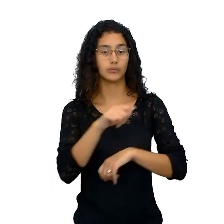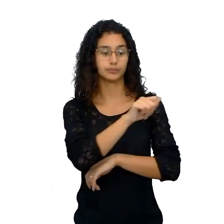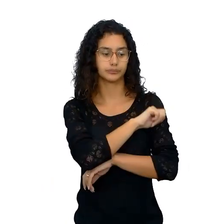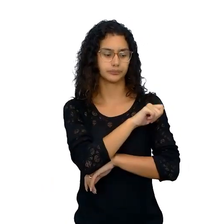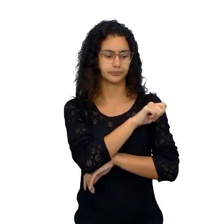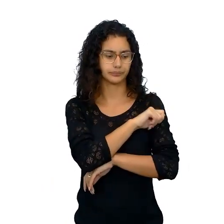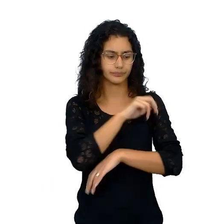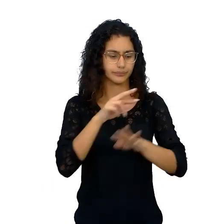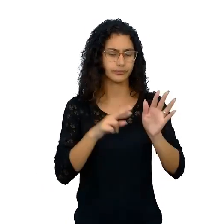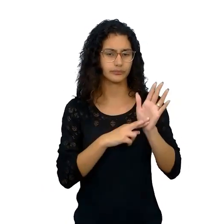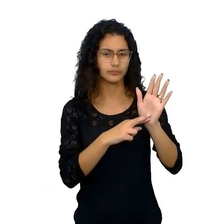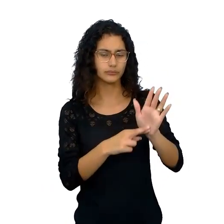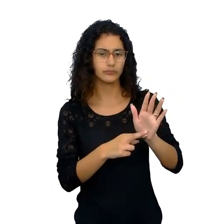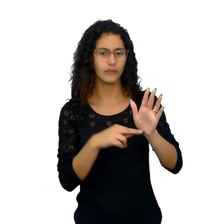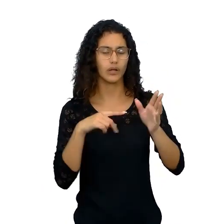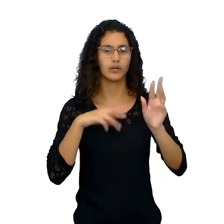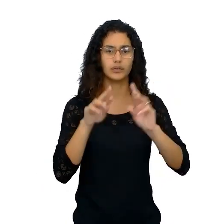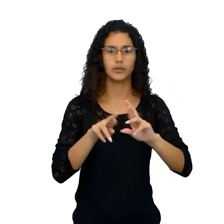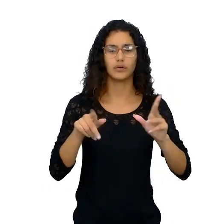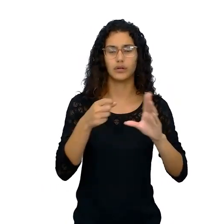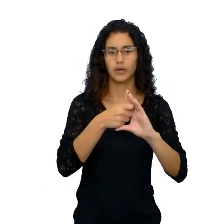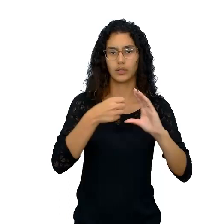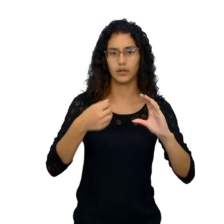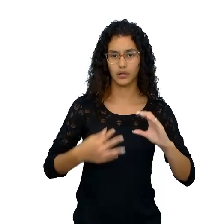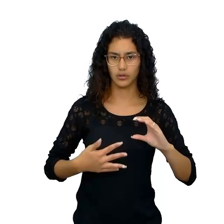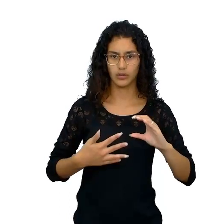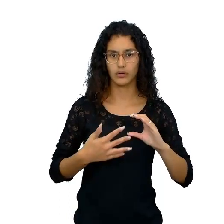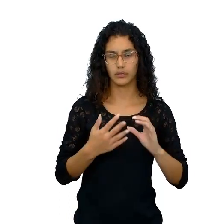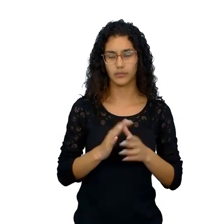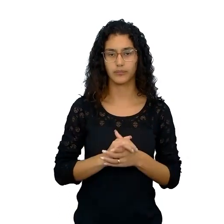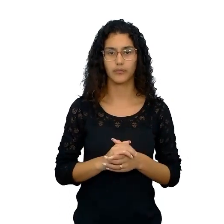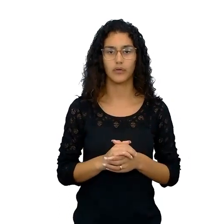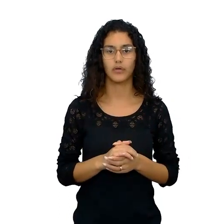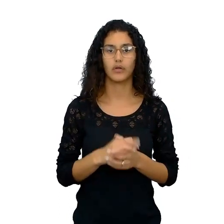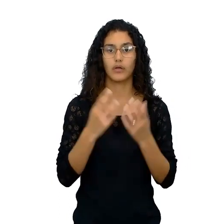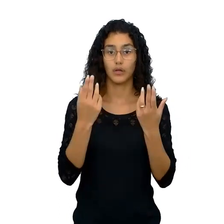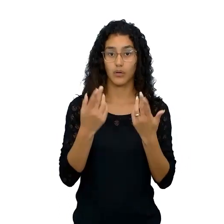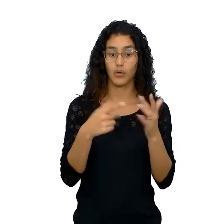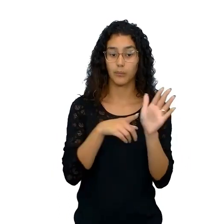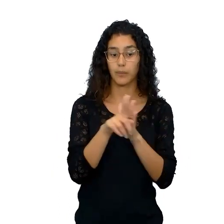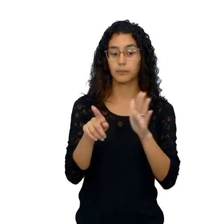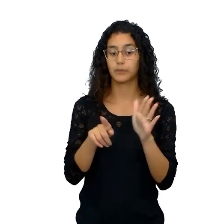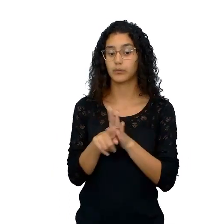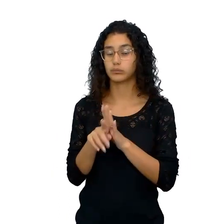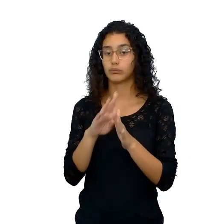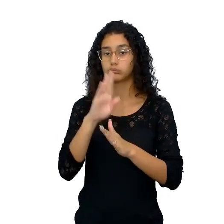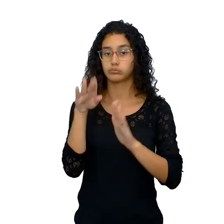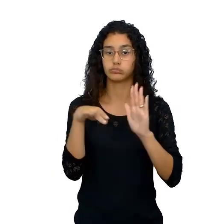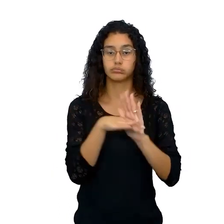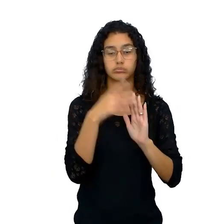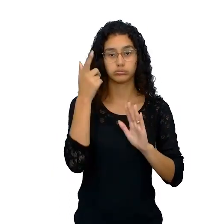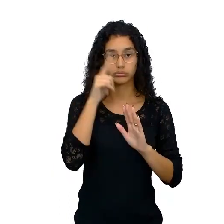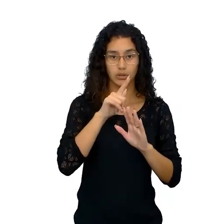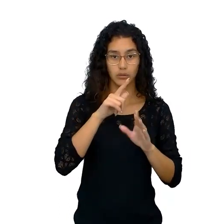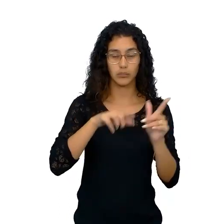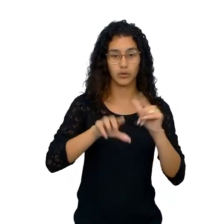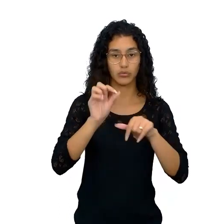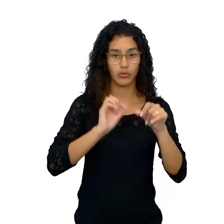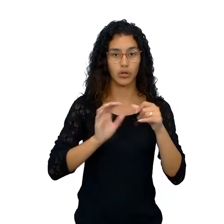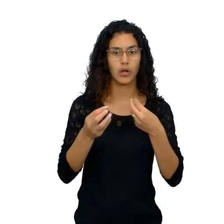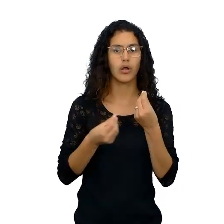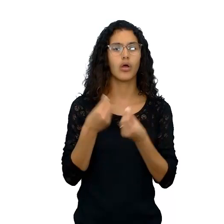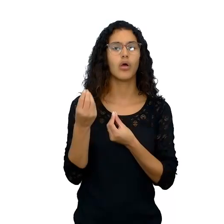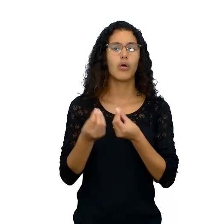estudantes confrontar diferentes aspectos, né, de uma mesma questão para chegar a uma tomada de decisão? E